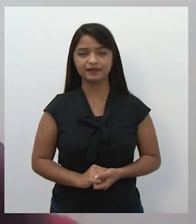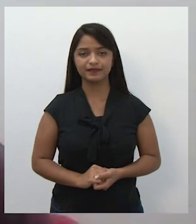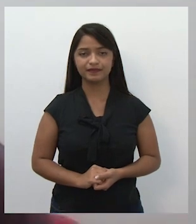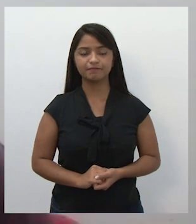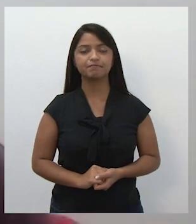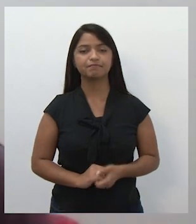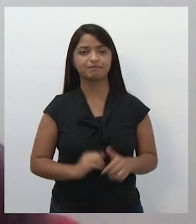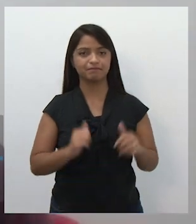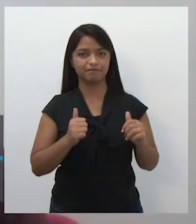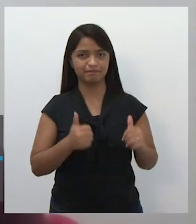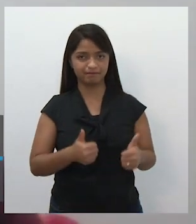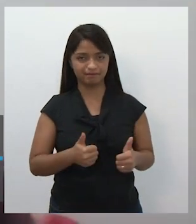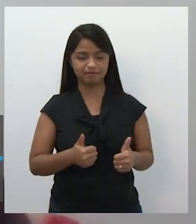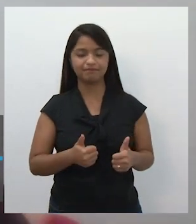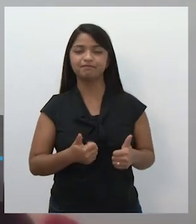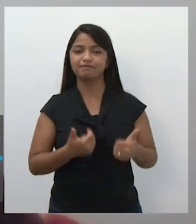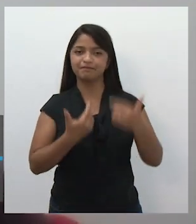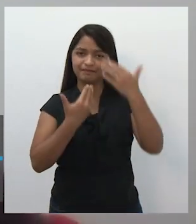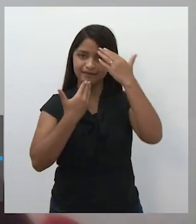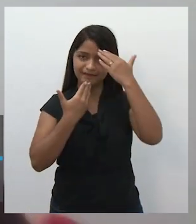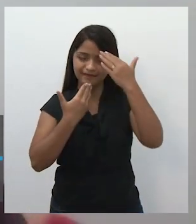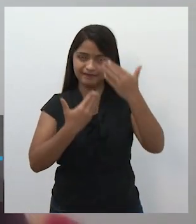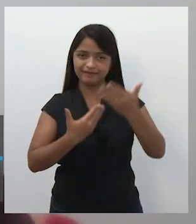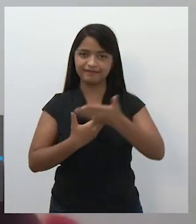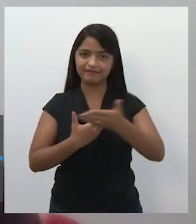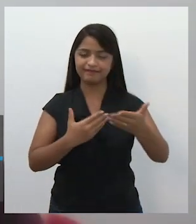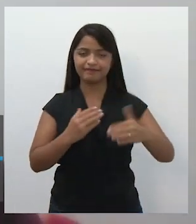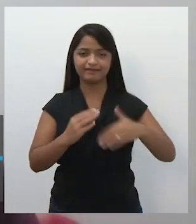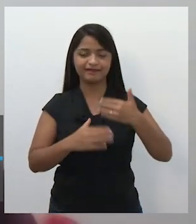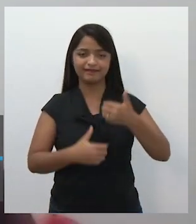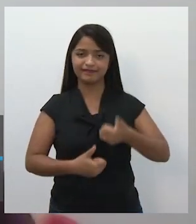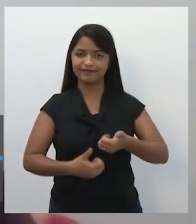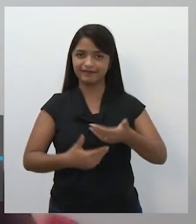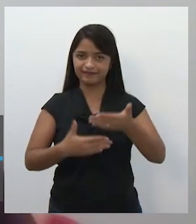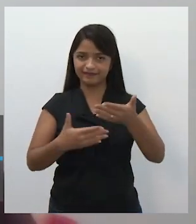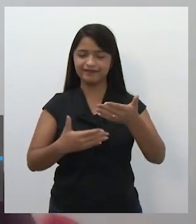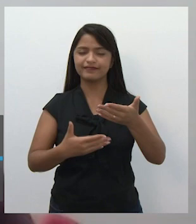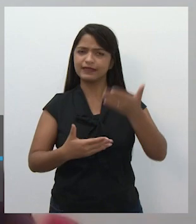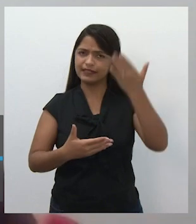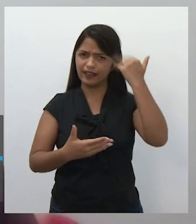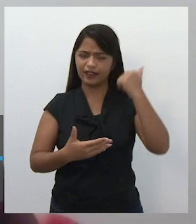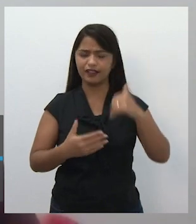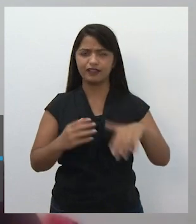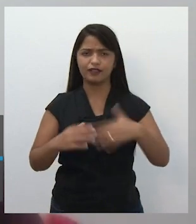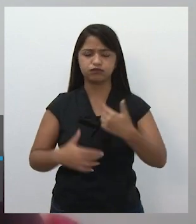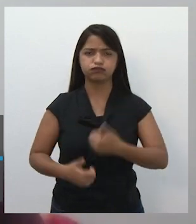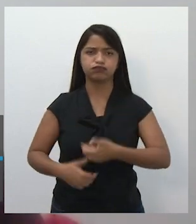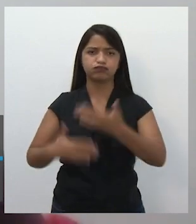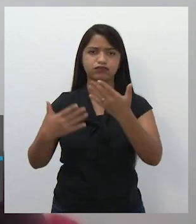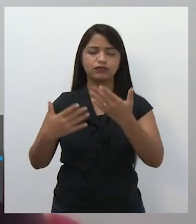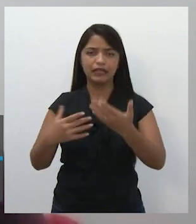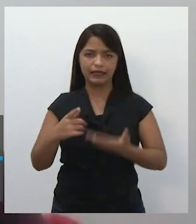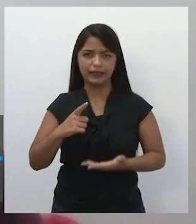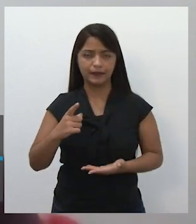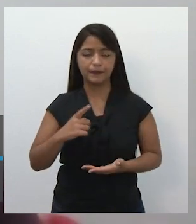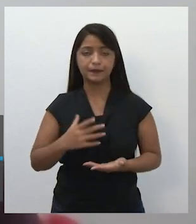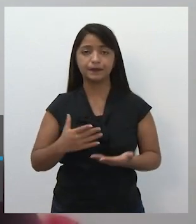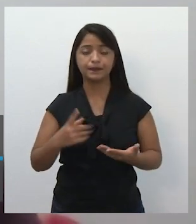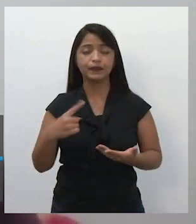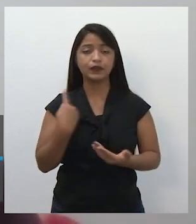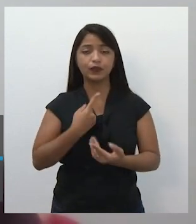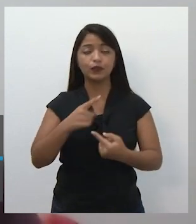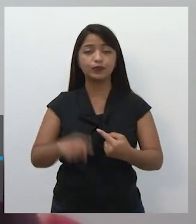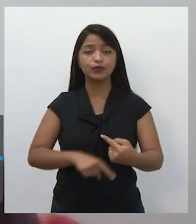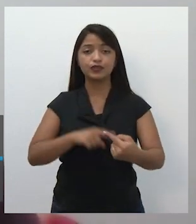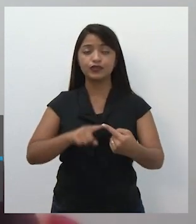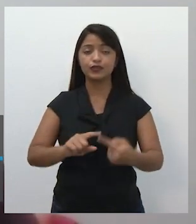Muito bem, olha, muito obrigado a todos pelas contribuições. A gente sabe que tem muitas contribuições, e a ideia é essa: eu acho que essa é uma questão,